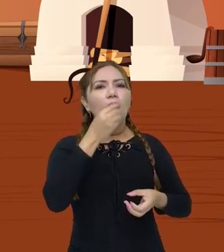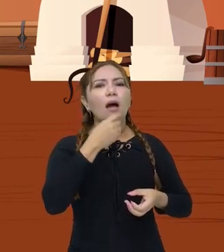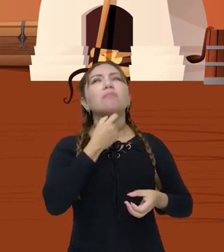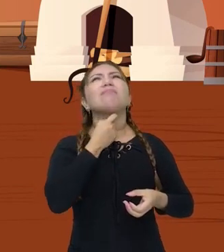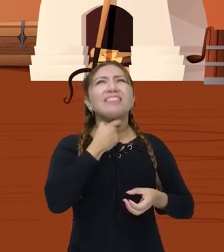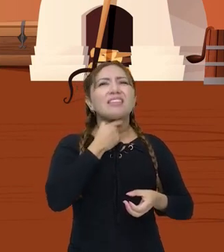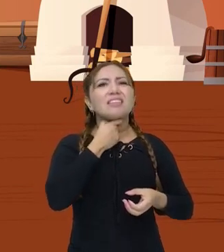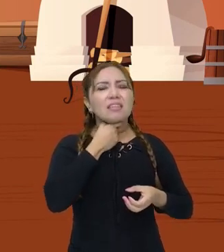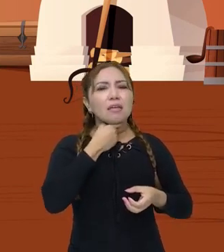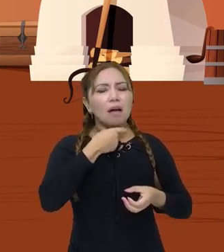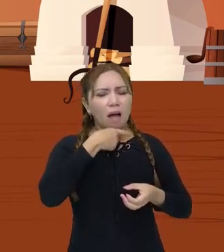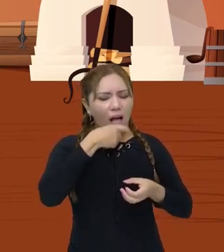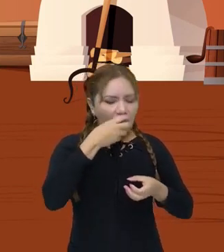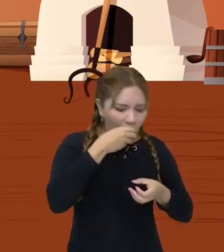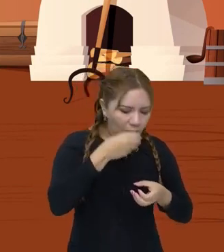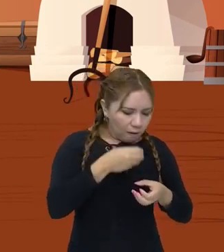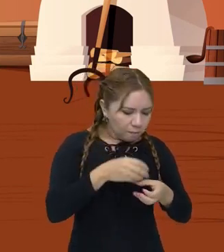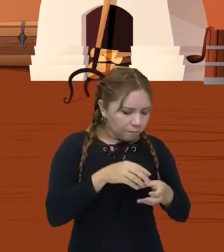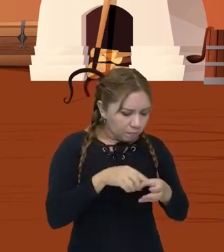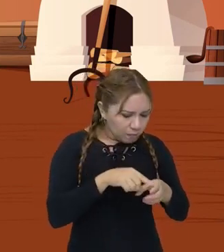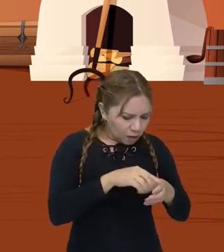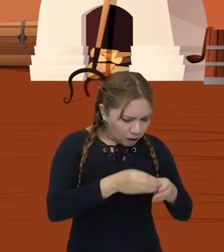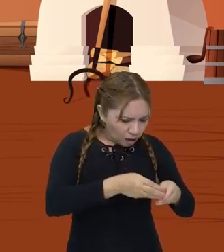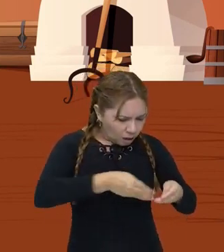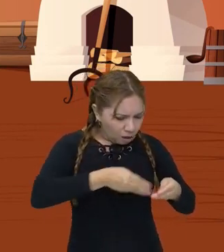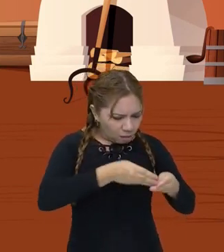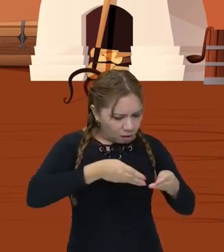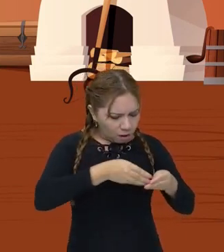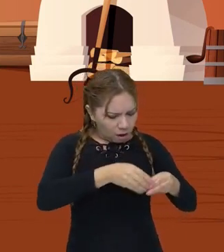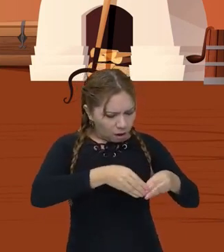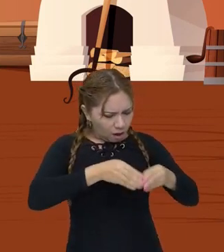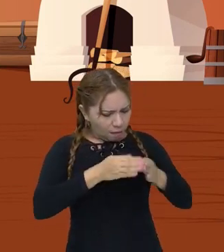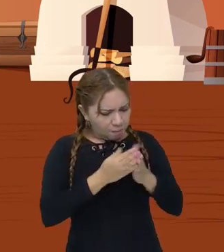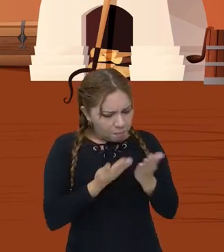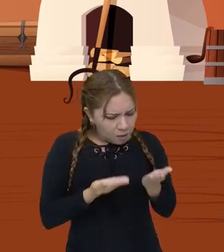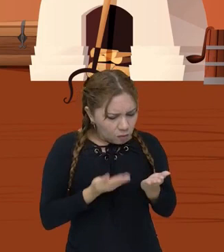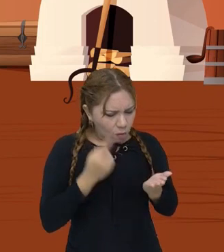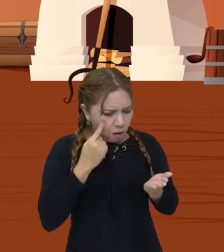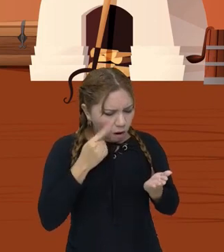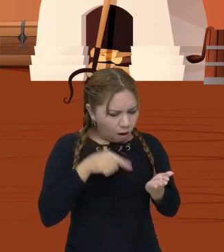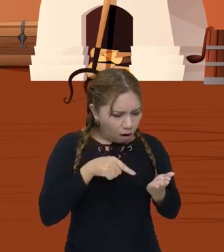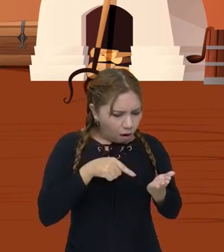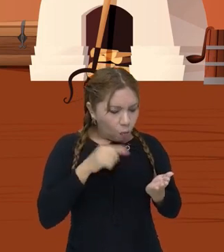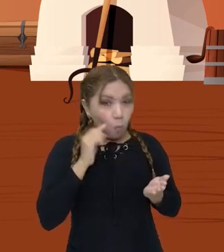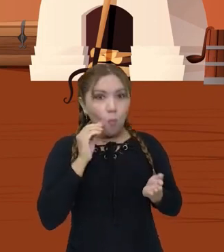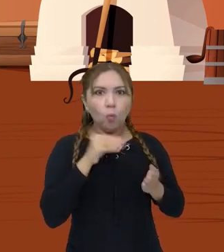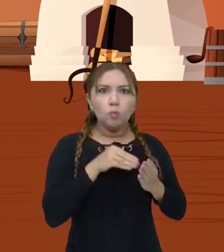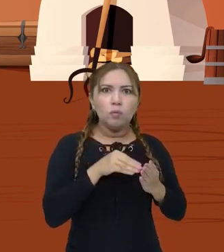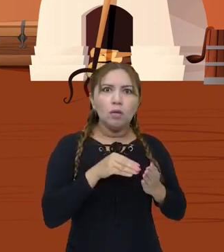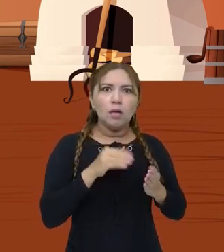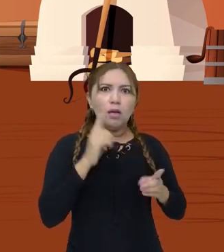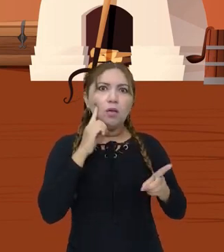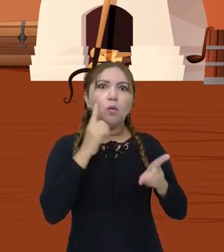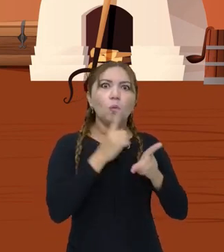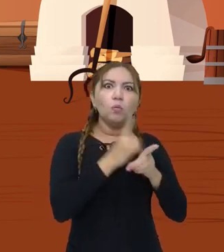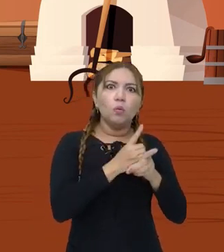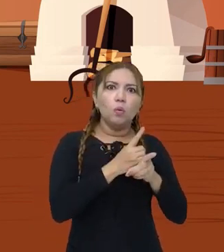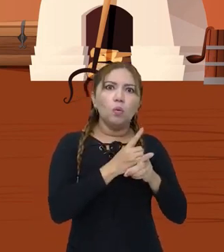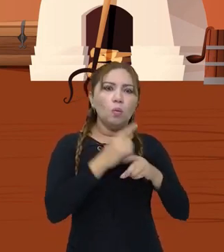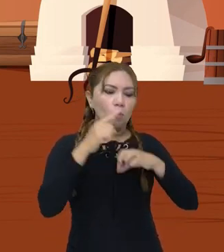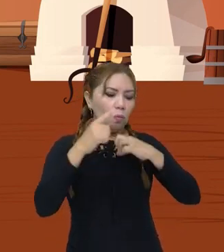no último peixe e no único peixe que ele pescou, o